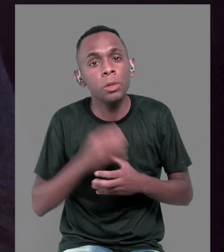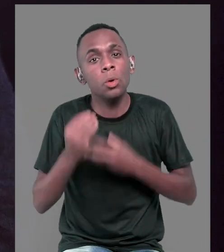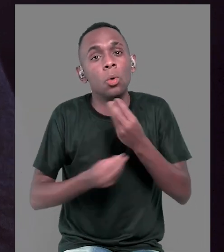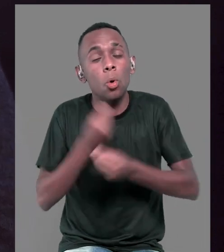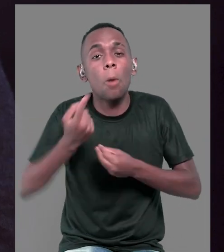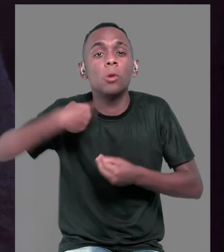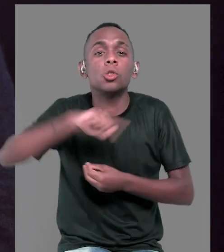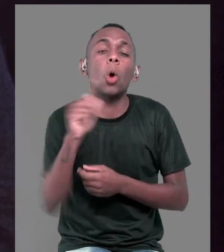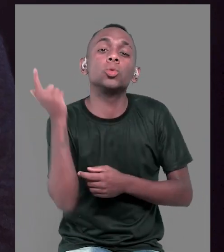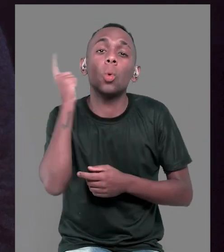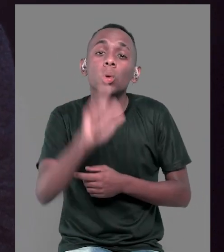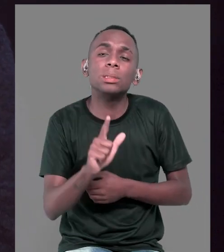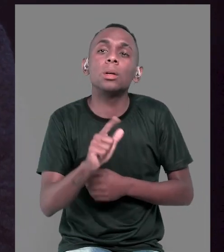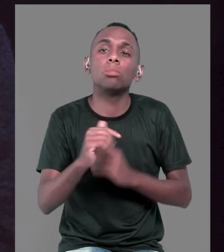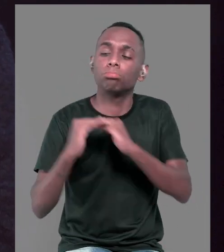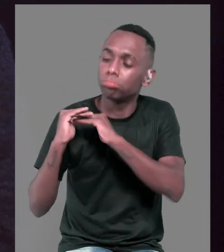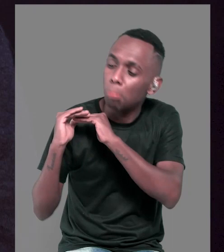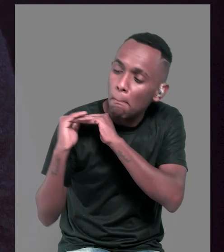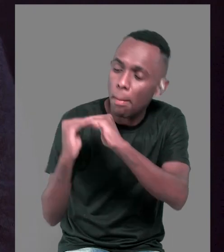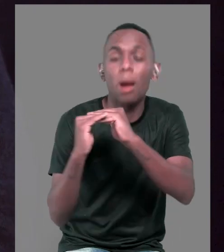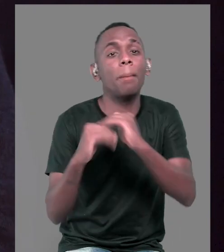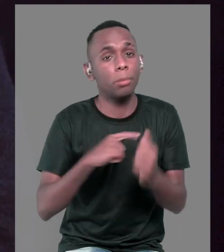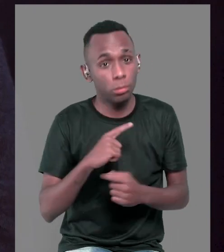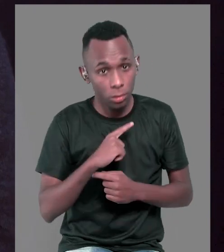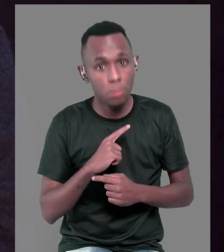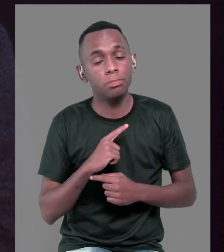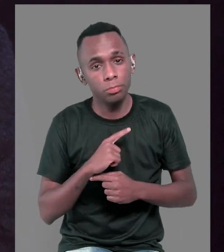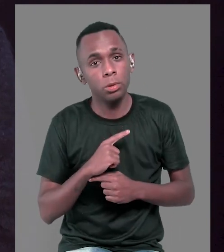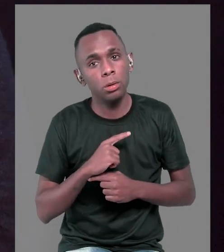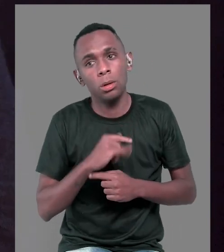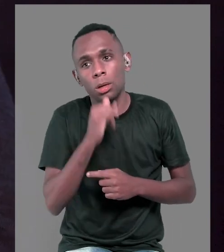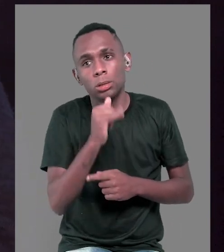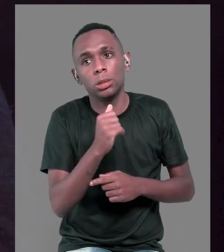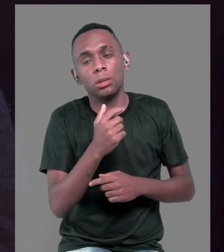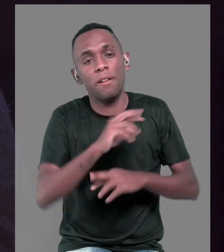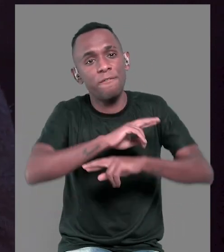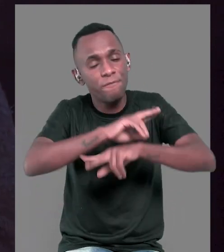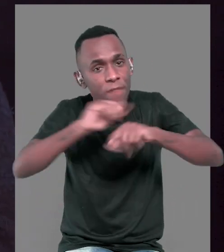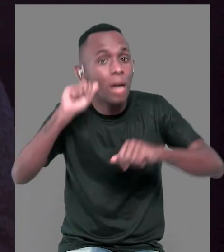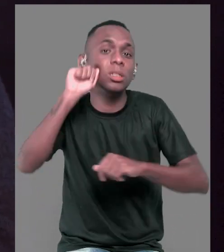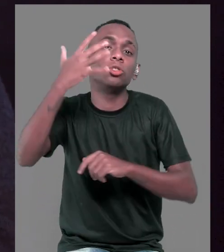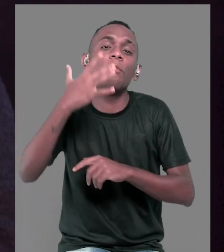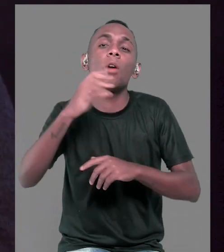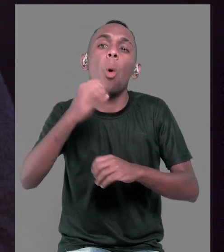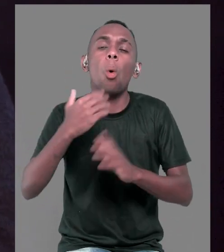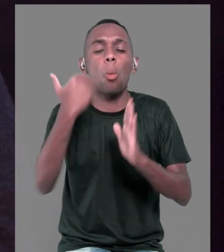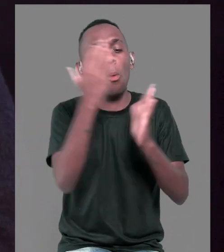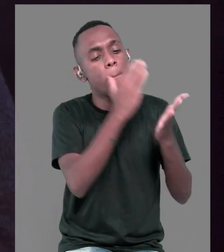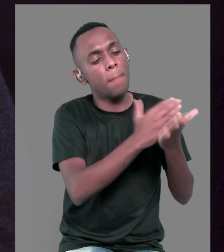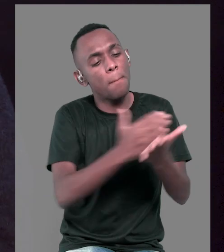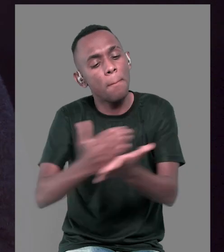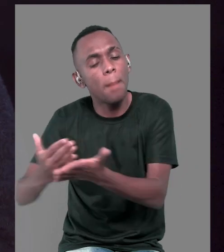dar parâmetros para árvores decisórias ou para sequências de atos